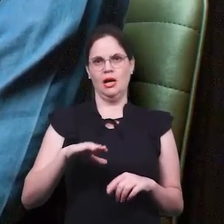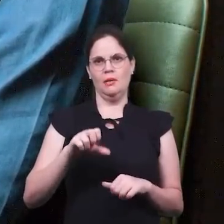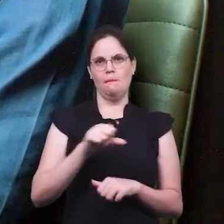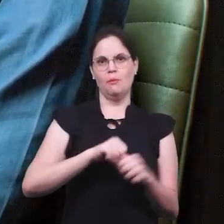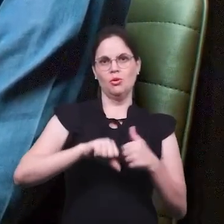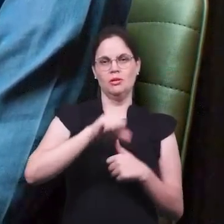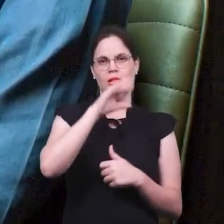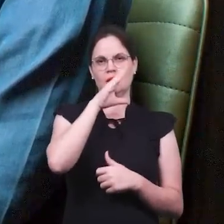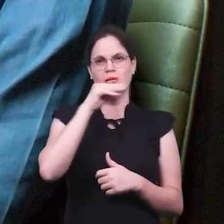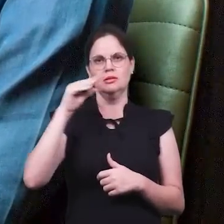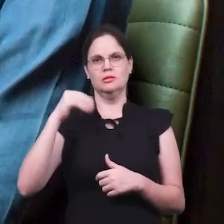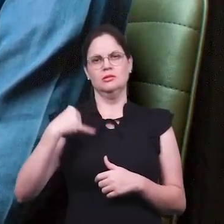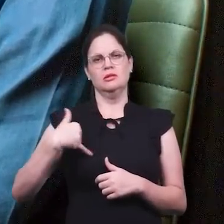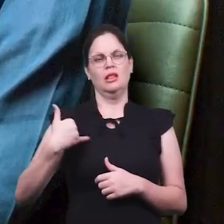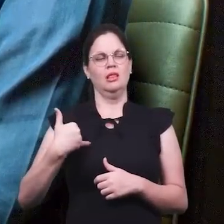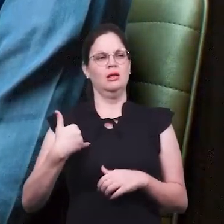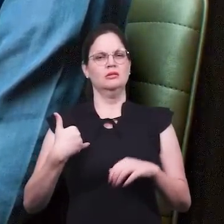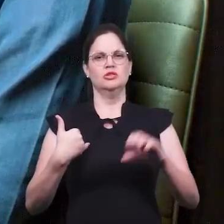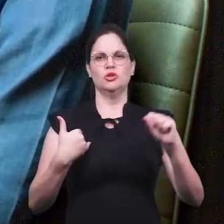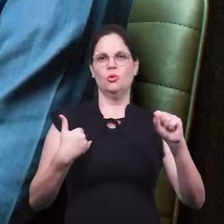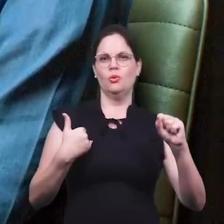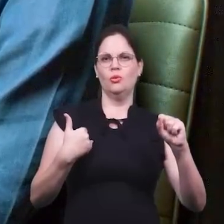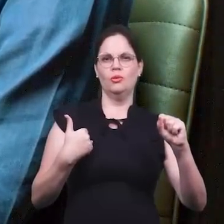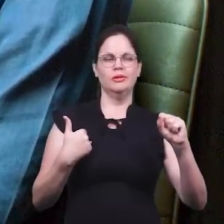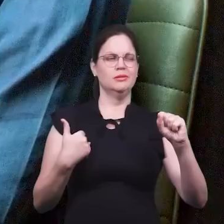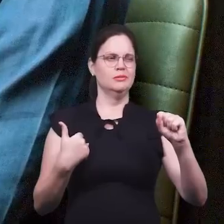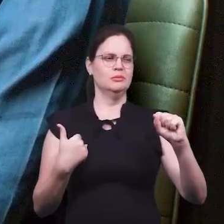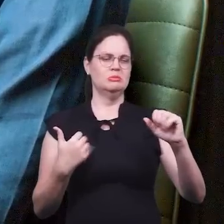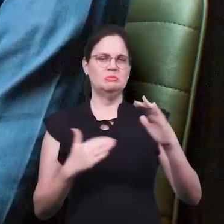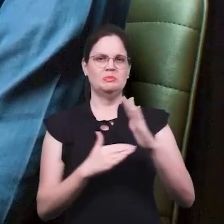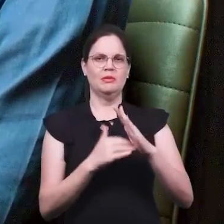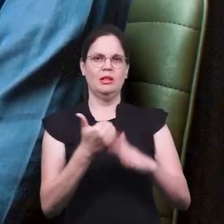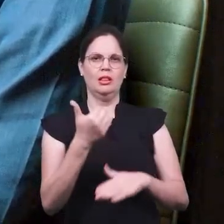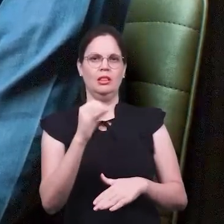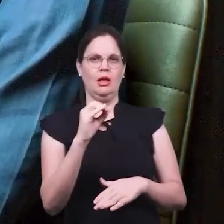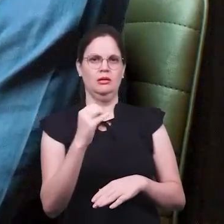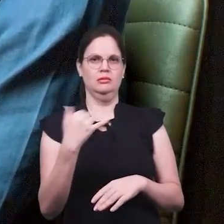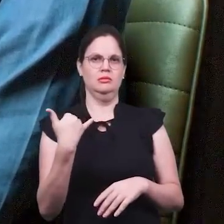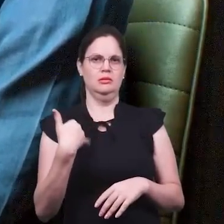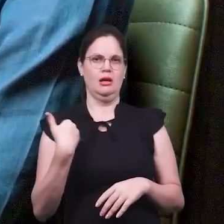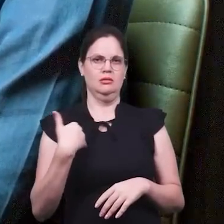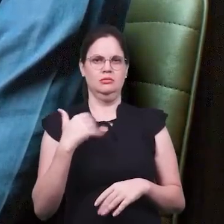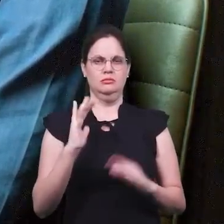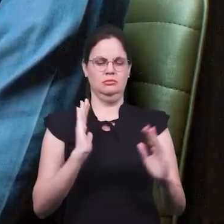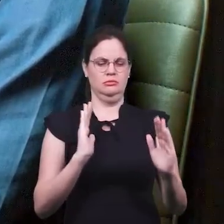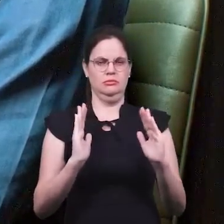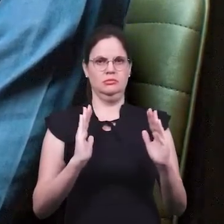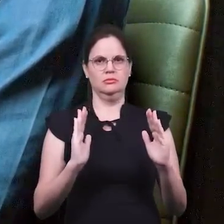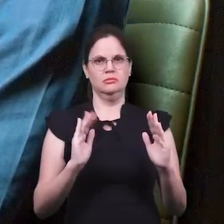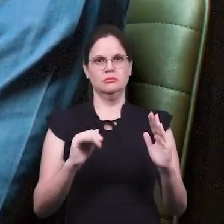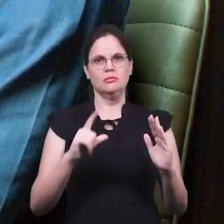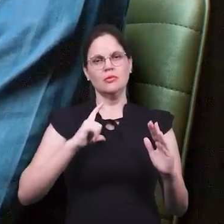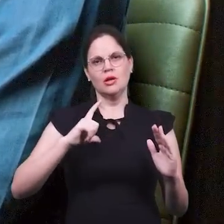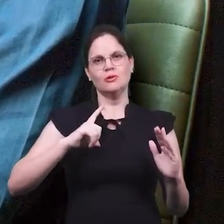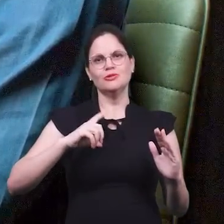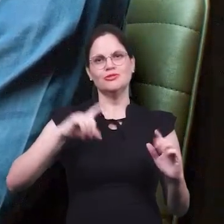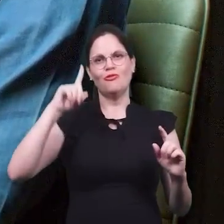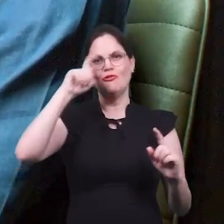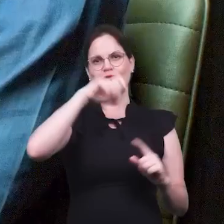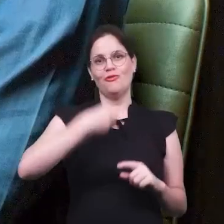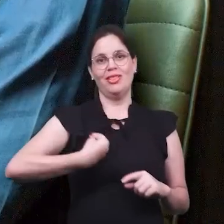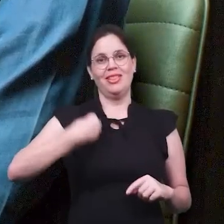mais ou menos dos 8 para os 10 anos. E aí eu tive muita dificuldade na minha vida espiritual nessa